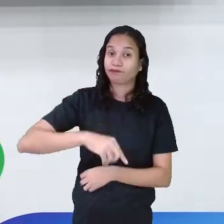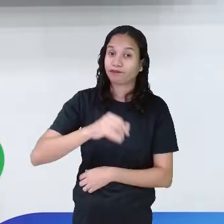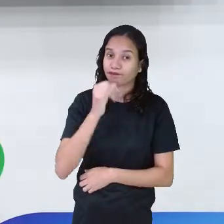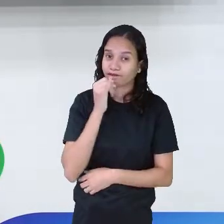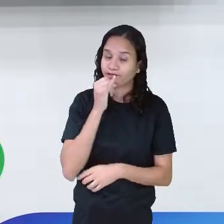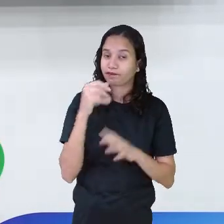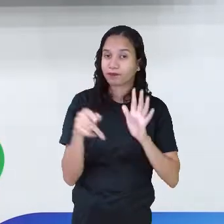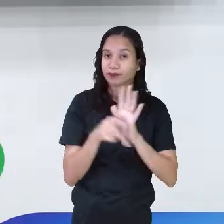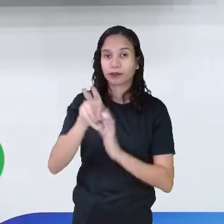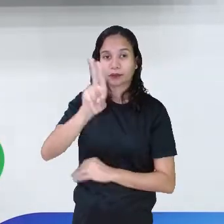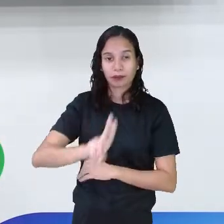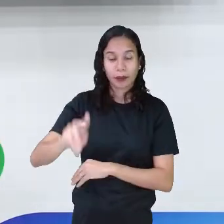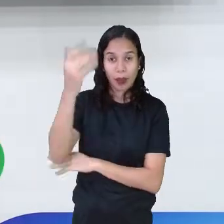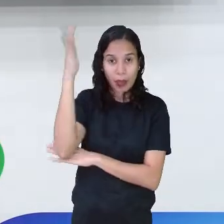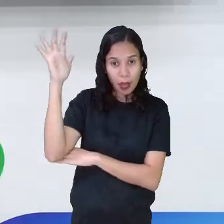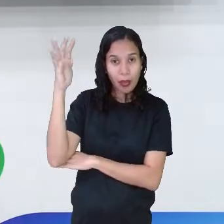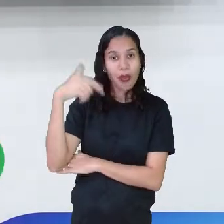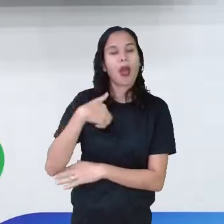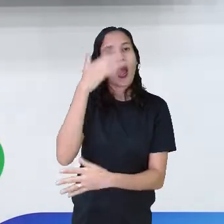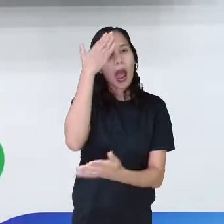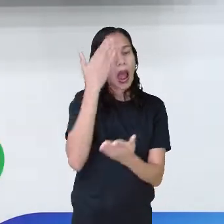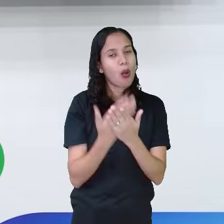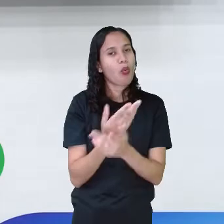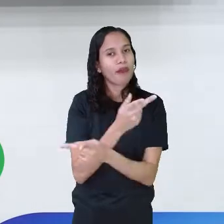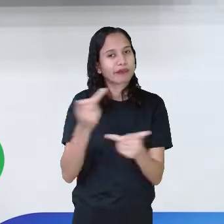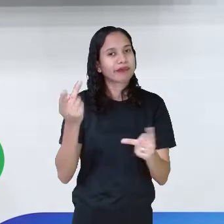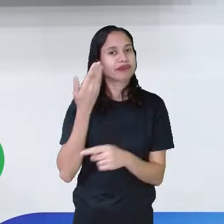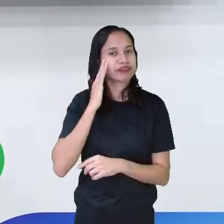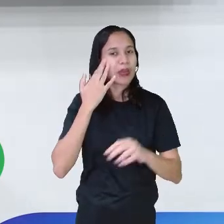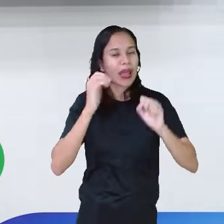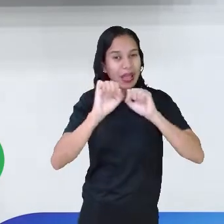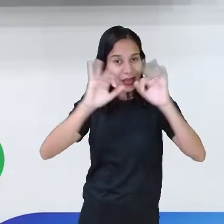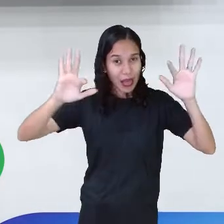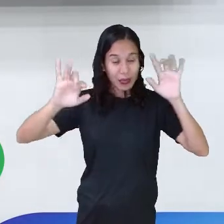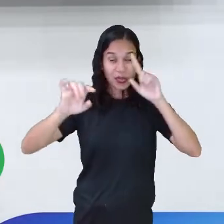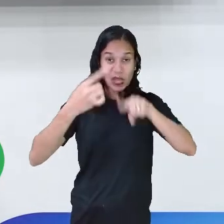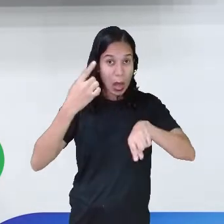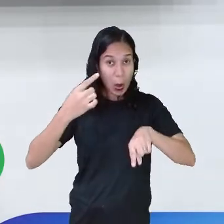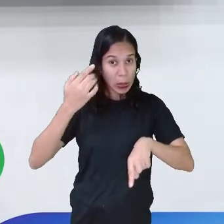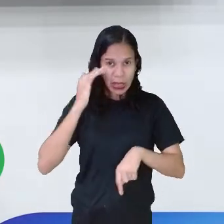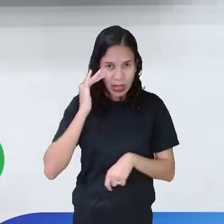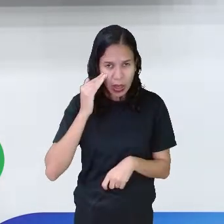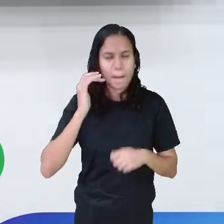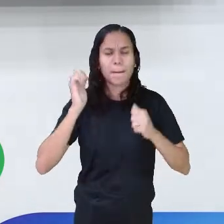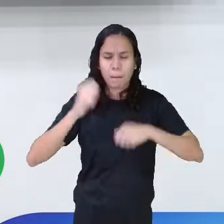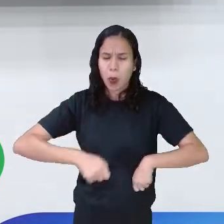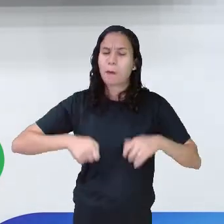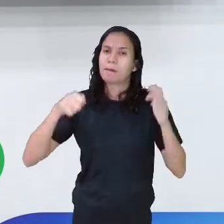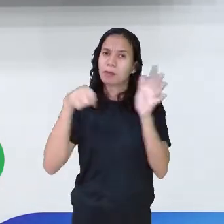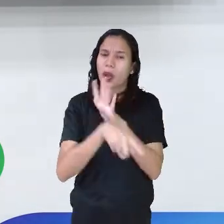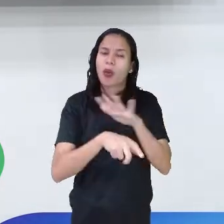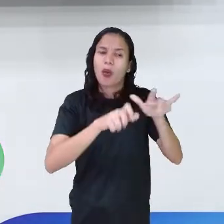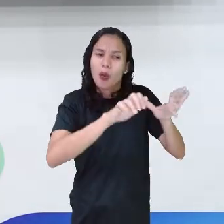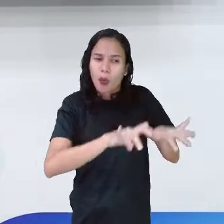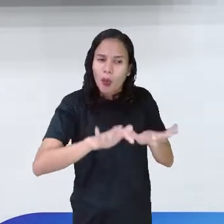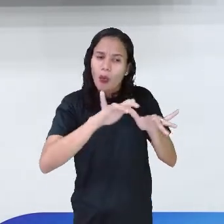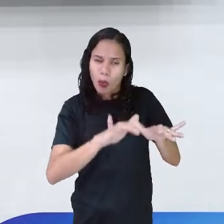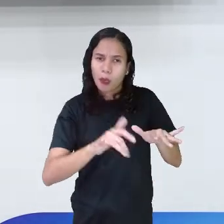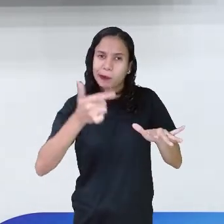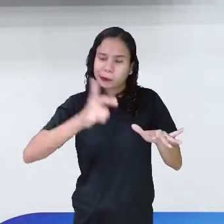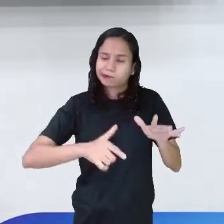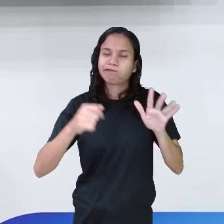dei aqui usando uma árvore. Acredito que vocês estão entendendo. Se não estiverem, fiquem à vontade. Eu vou tentar trazer aqui